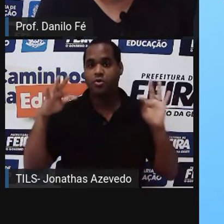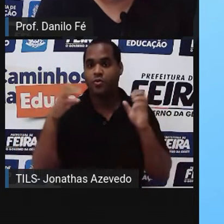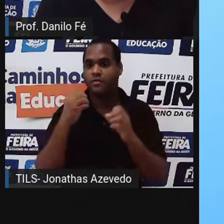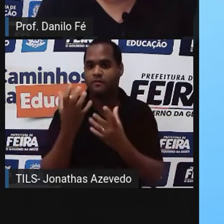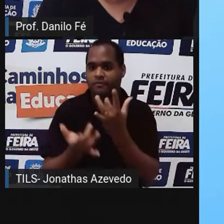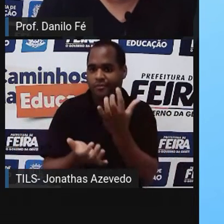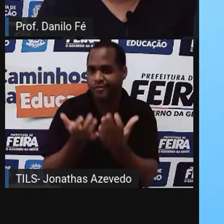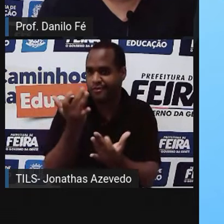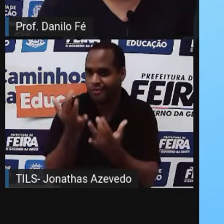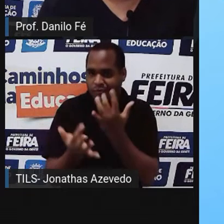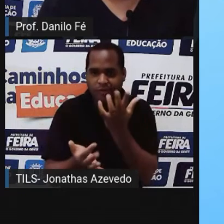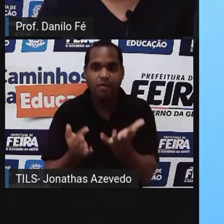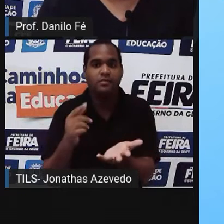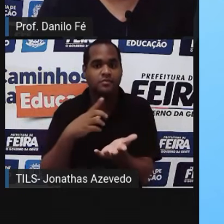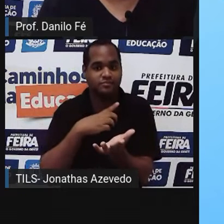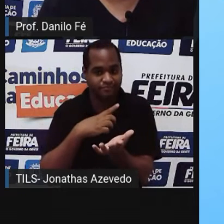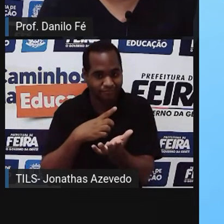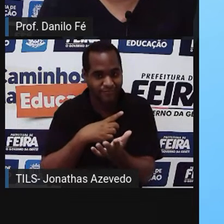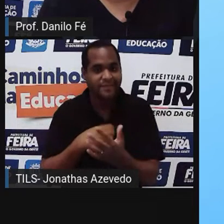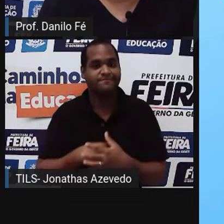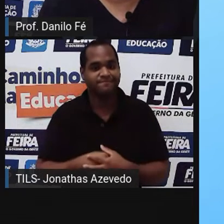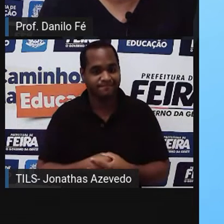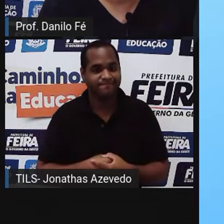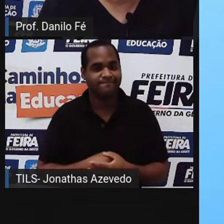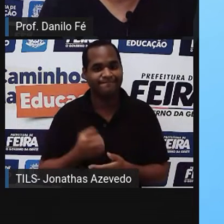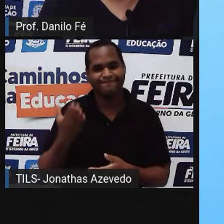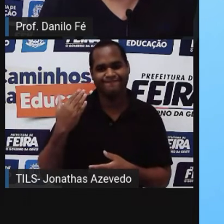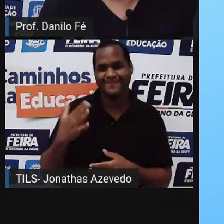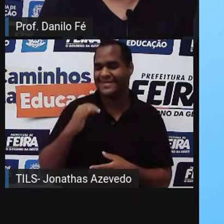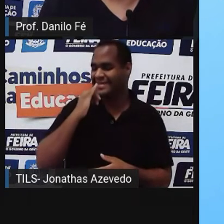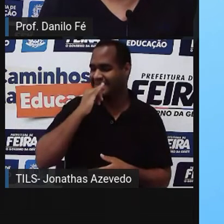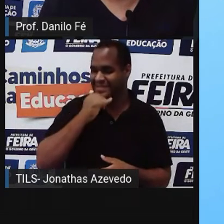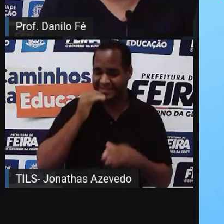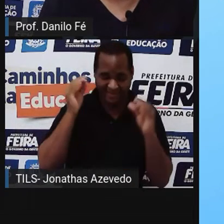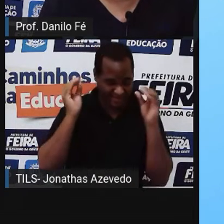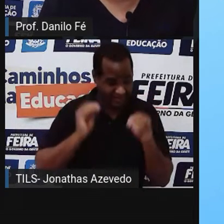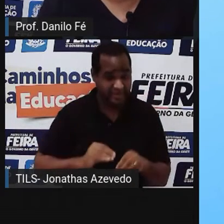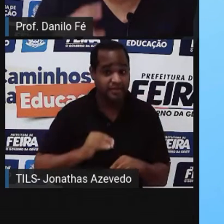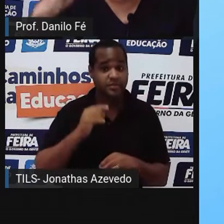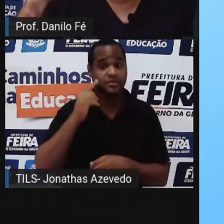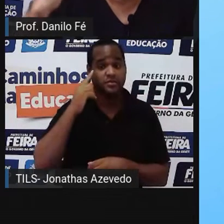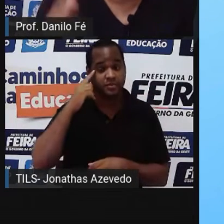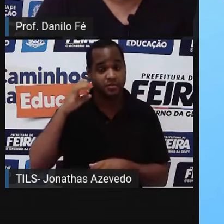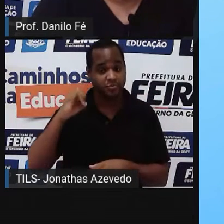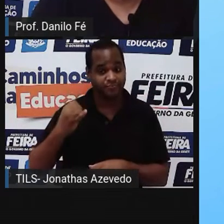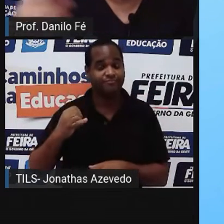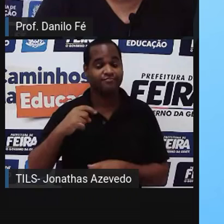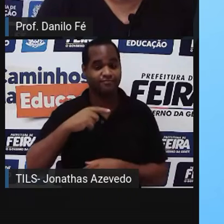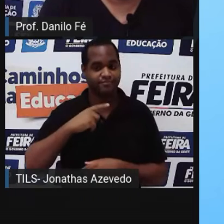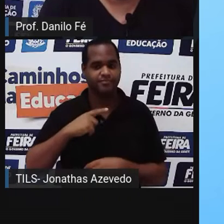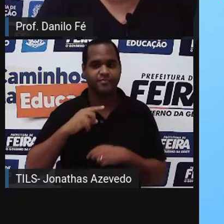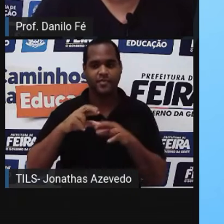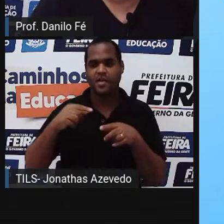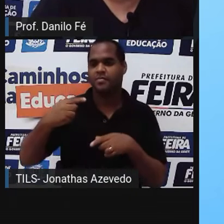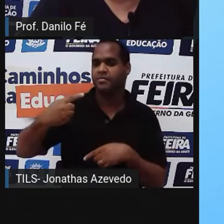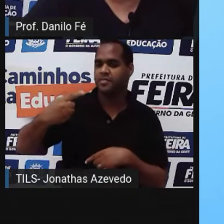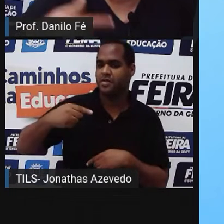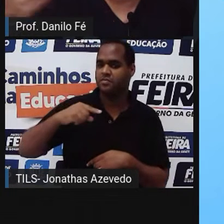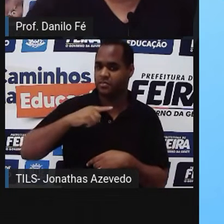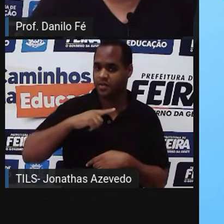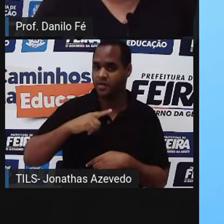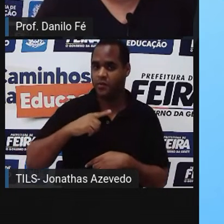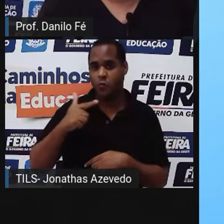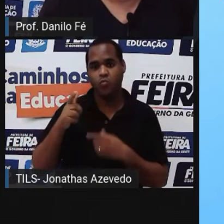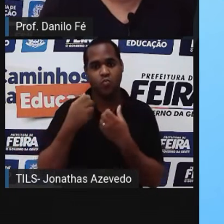pega fogo, o que foi um dos ataques mais tristes que o Japão sofreu, mas não foi o primeiro, não foi